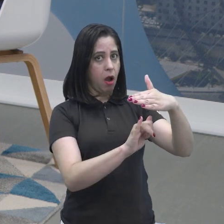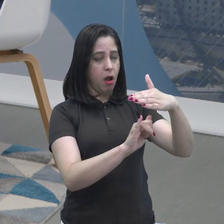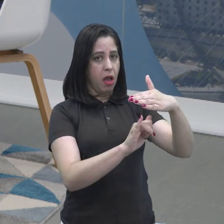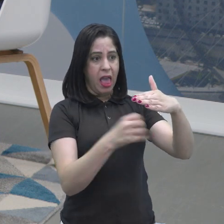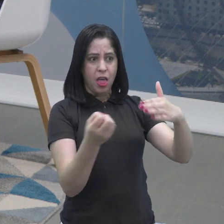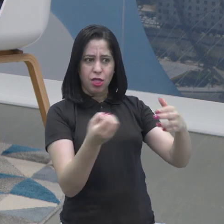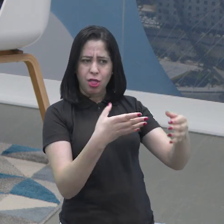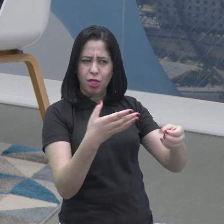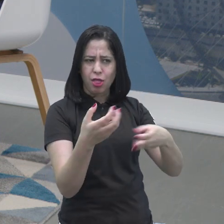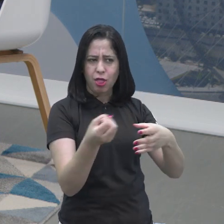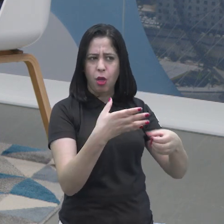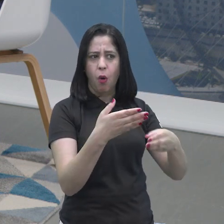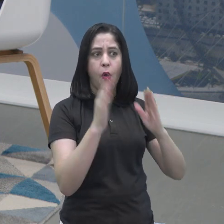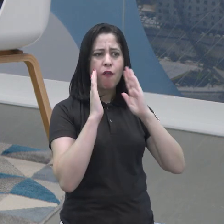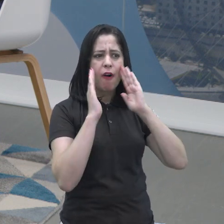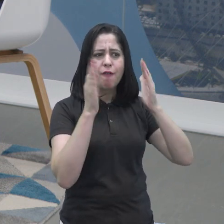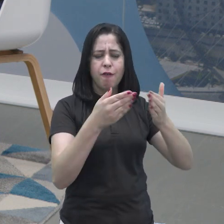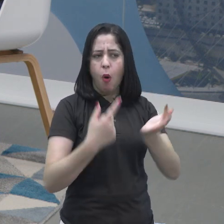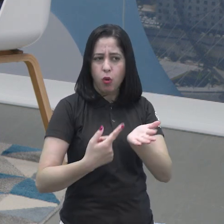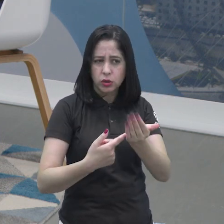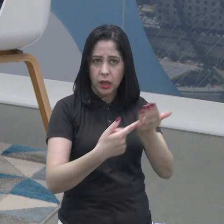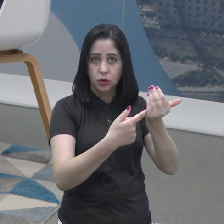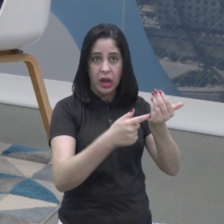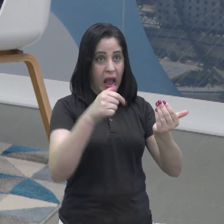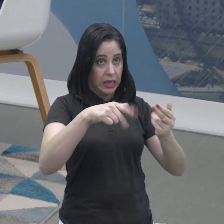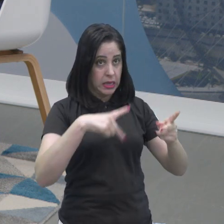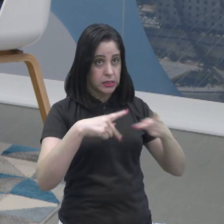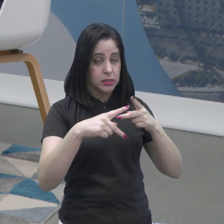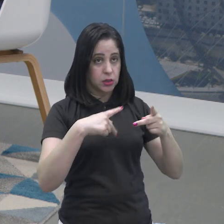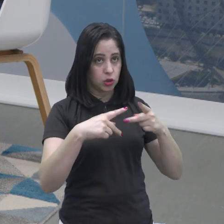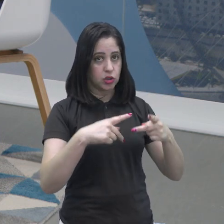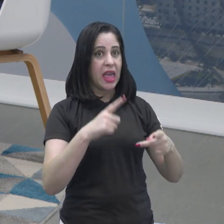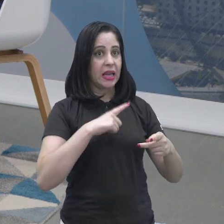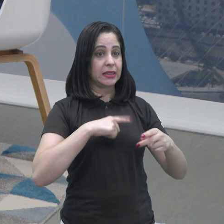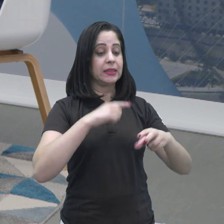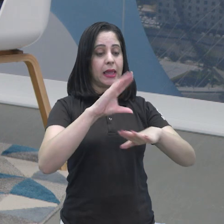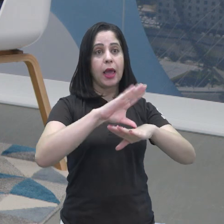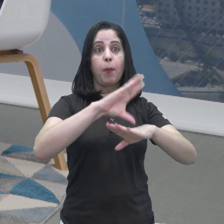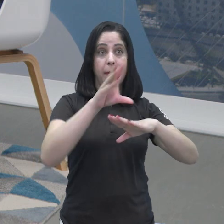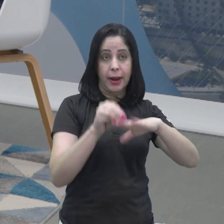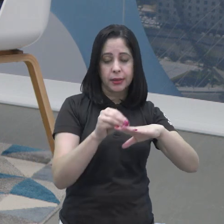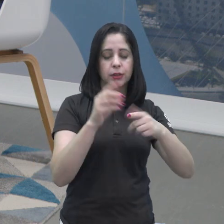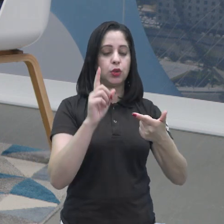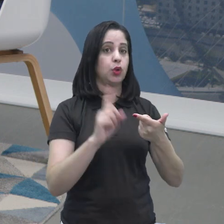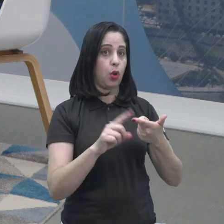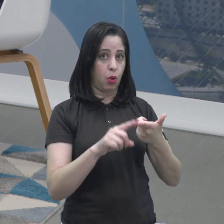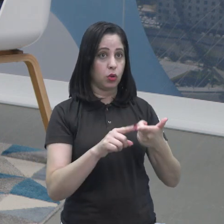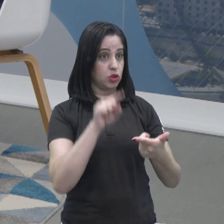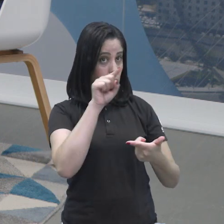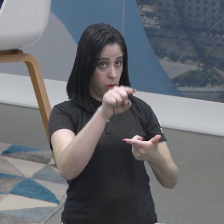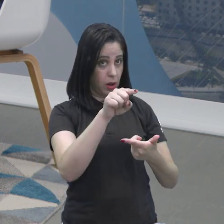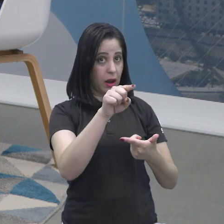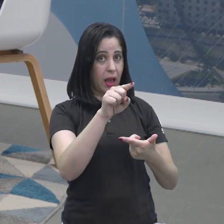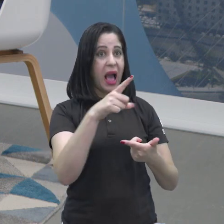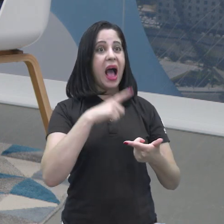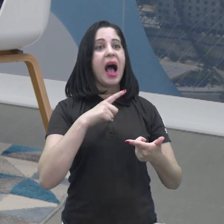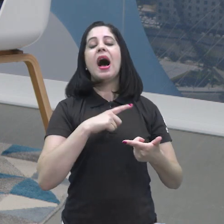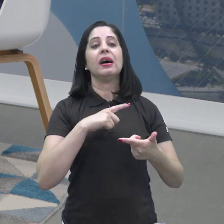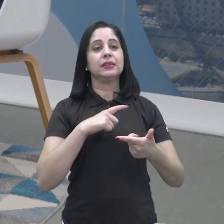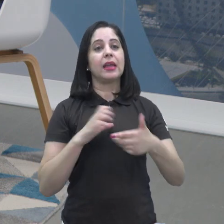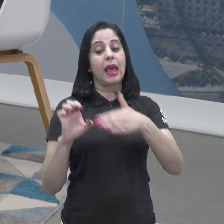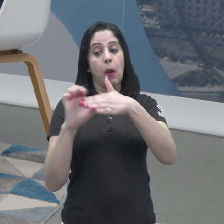empresas novas, voltadas aí à tecnologia. Aqui em São José, por exemplo, a gente tem o Parque Tecnológico, por lá a gente tem